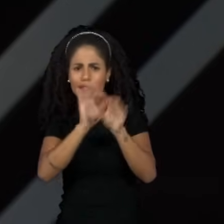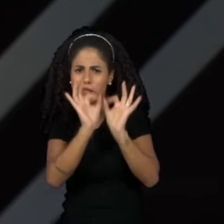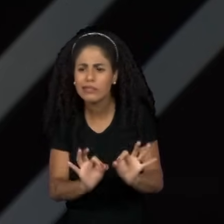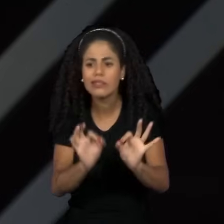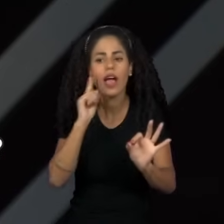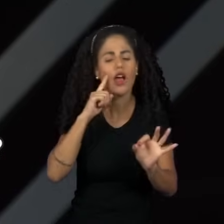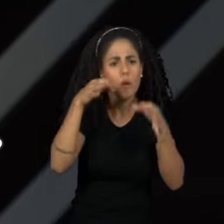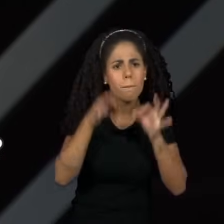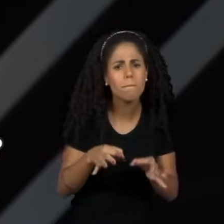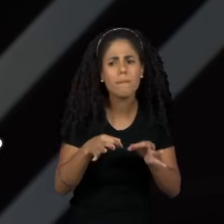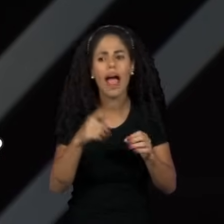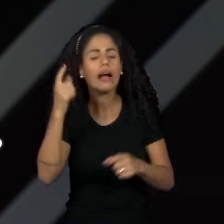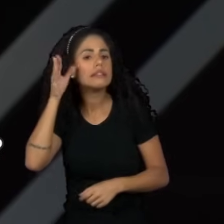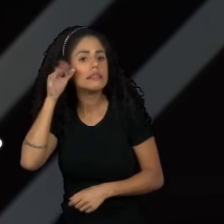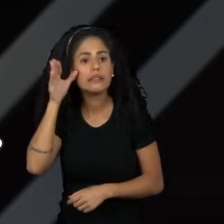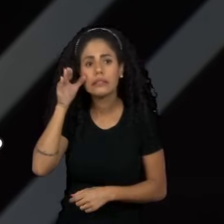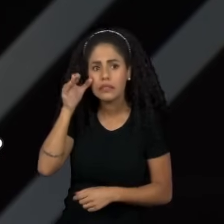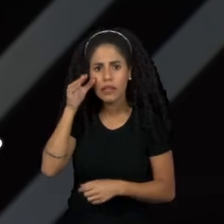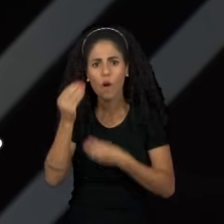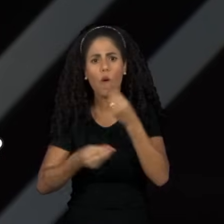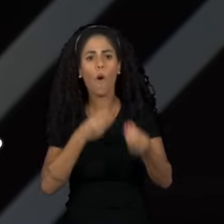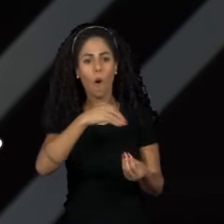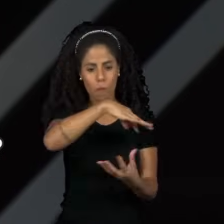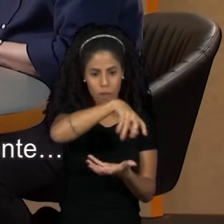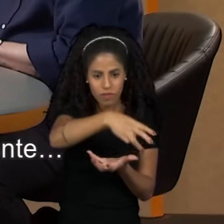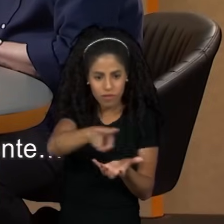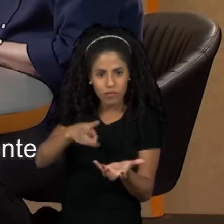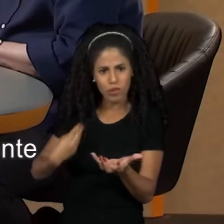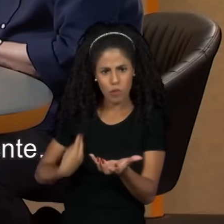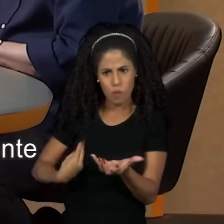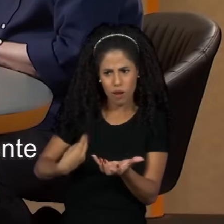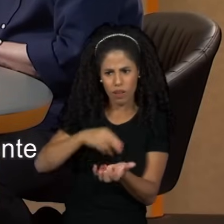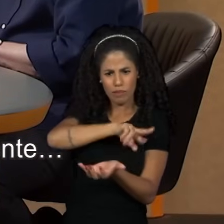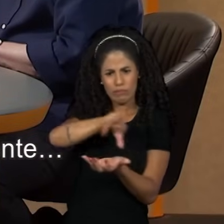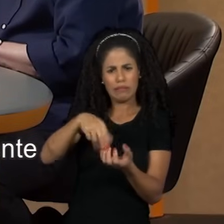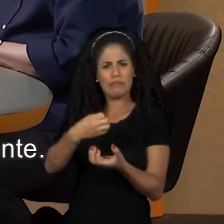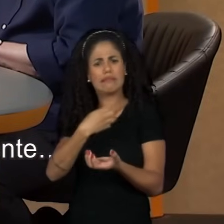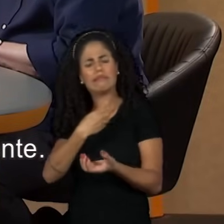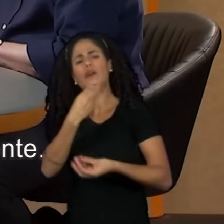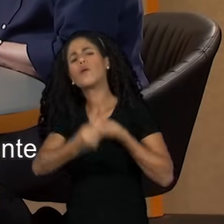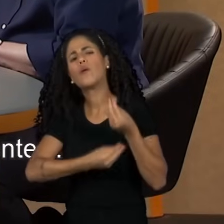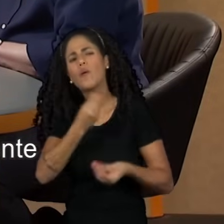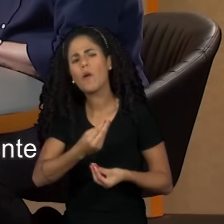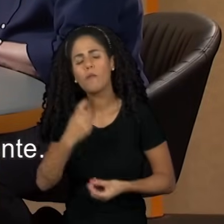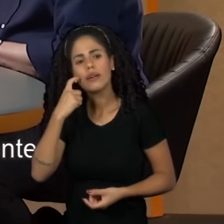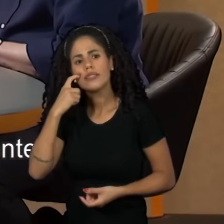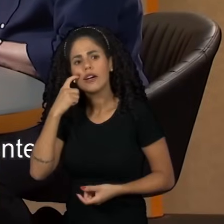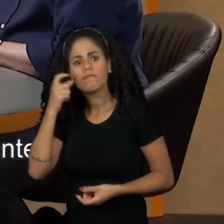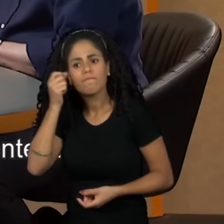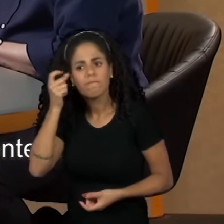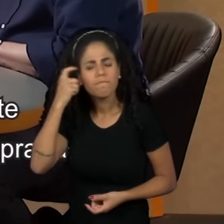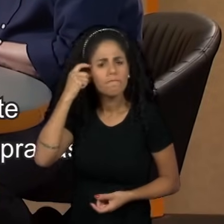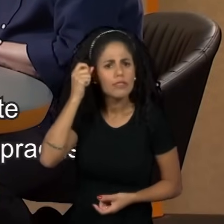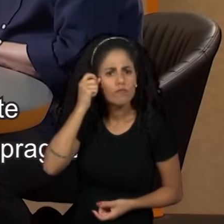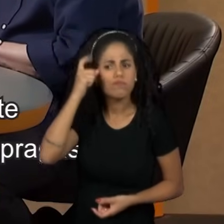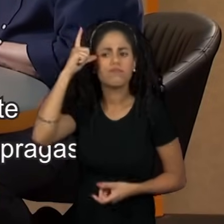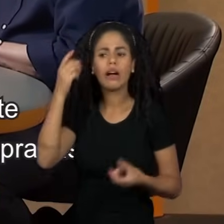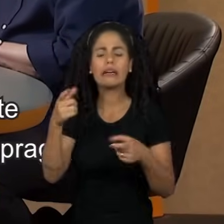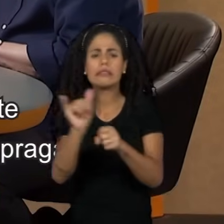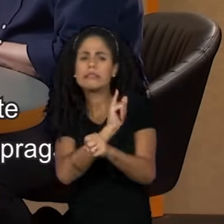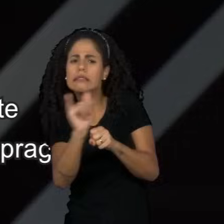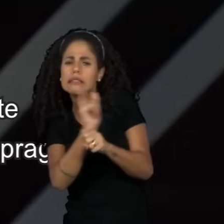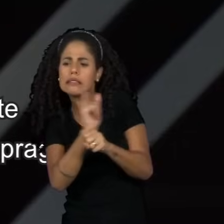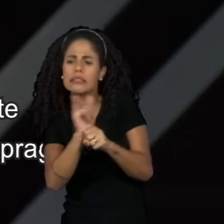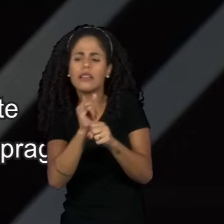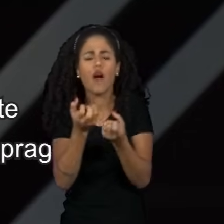natureza, quando a vida do planeta nos ensina? Será que não seria mais inteligente, mais eficiente, em vez de